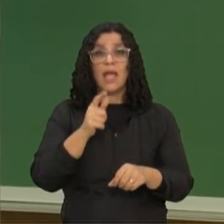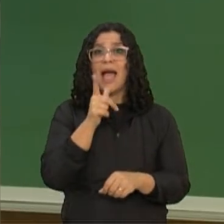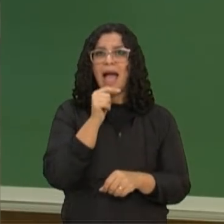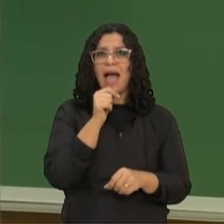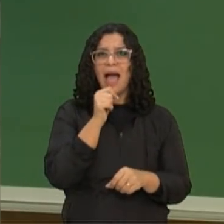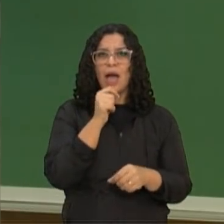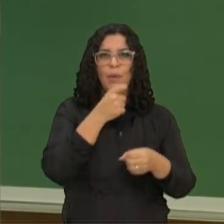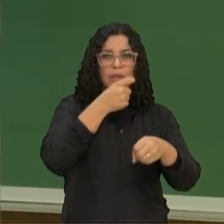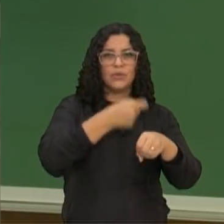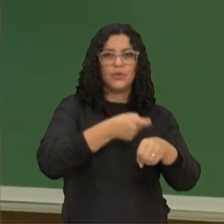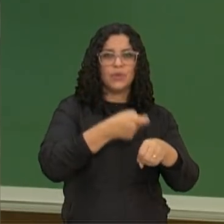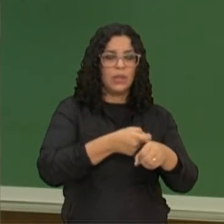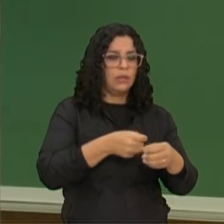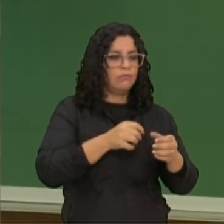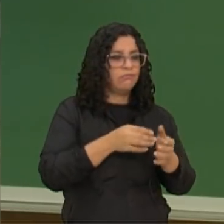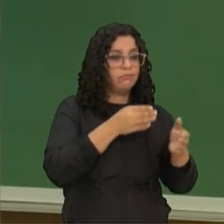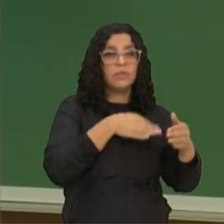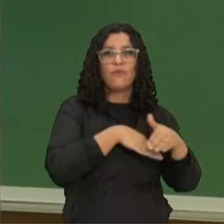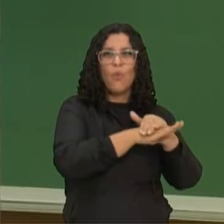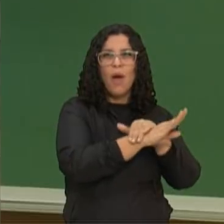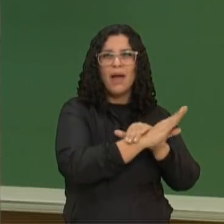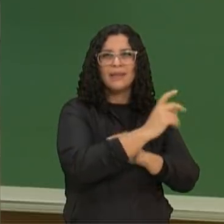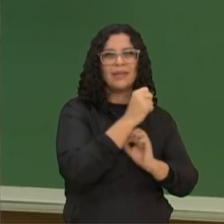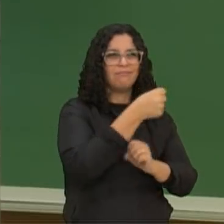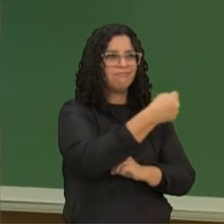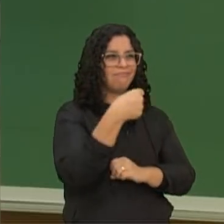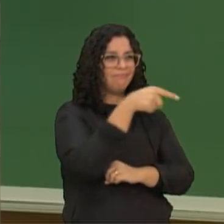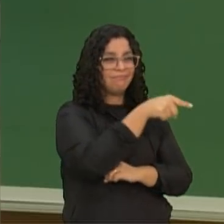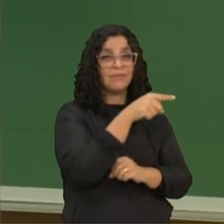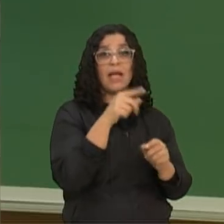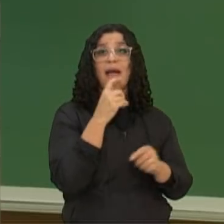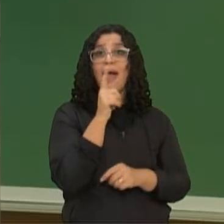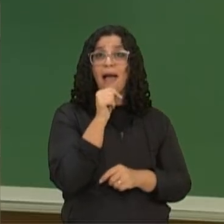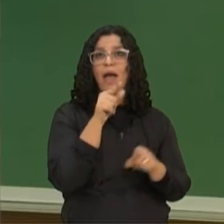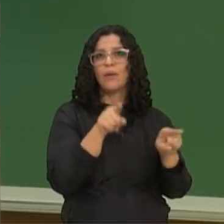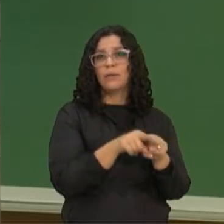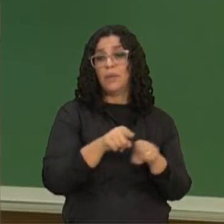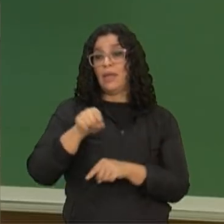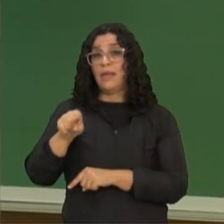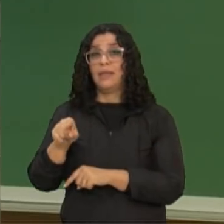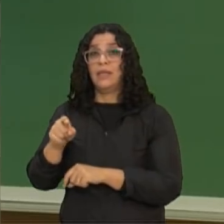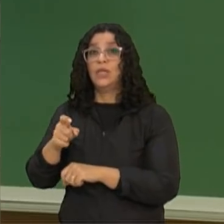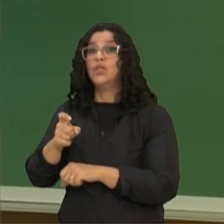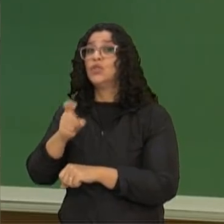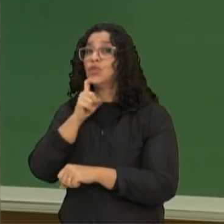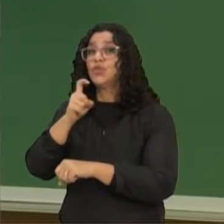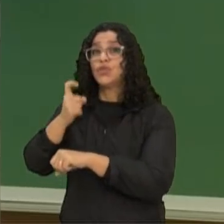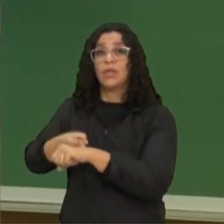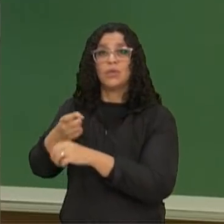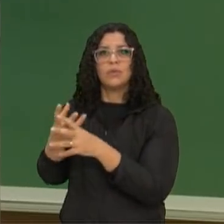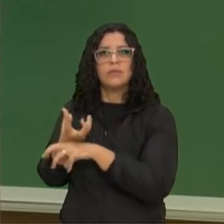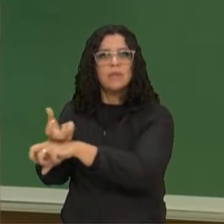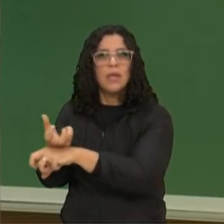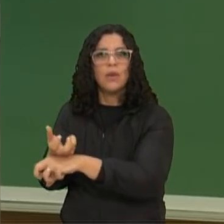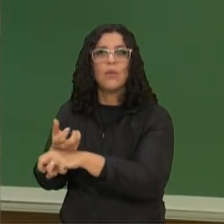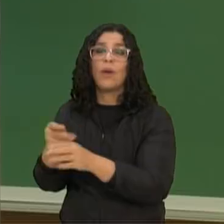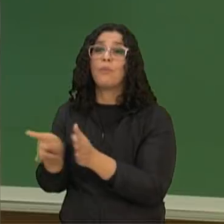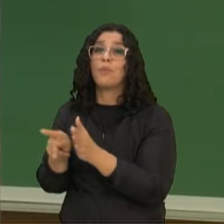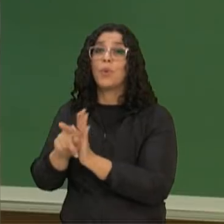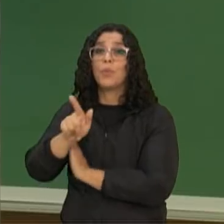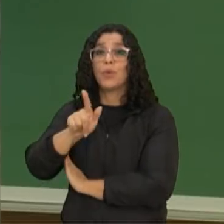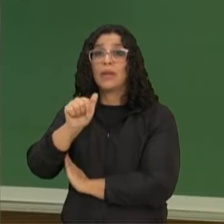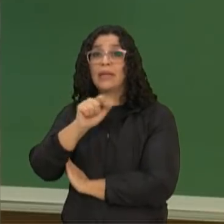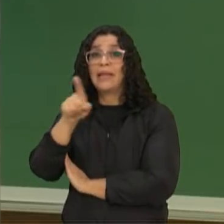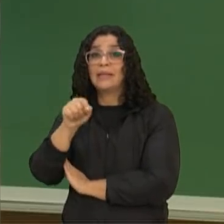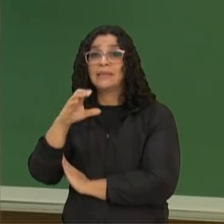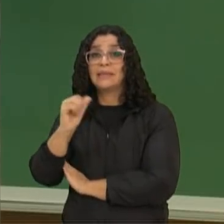água pega a própria água como referência. Agora, o gelo seco é gás carbônico congelado. A composição inicial desses constituintes